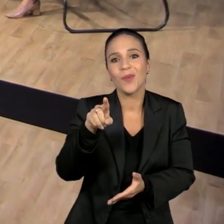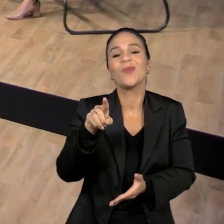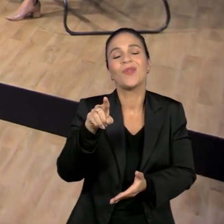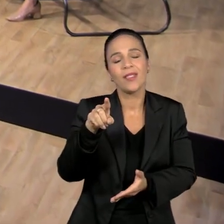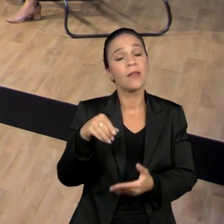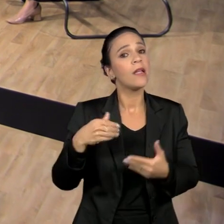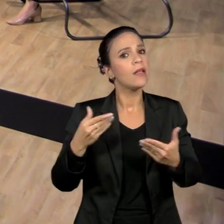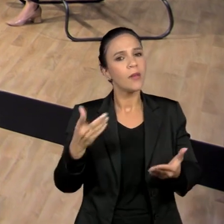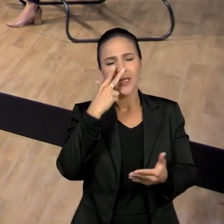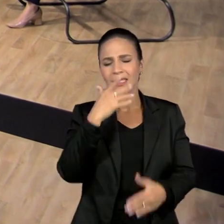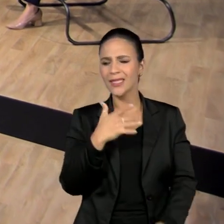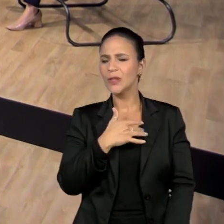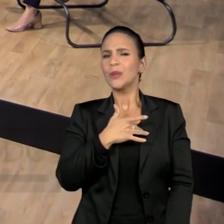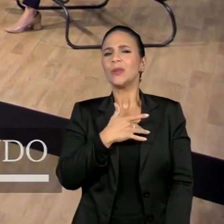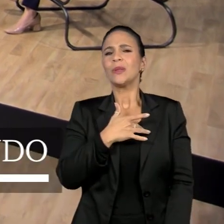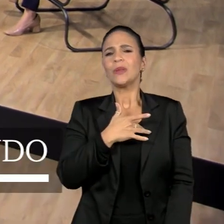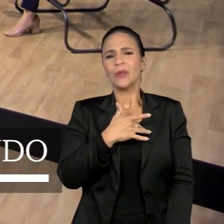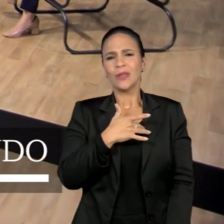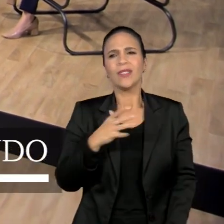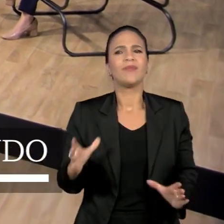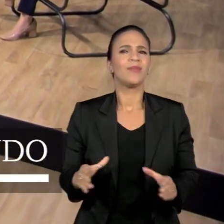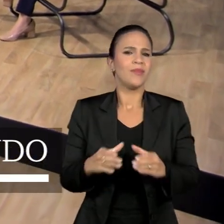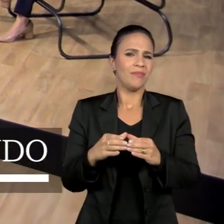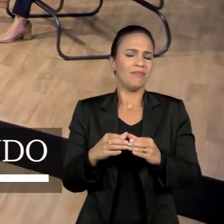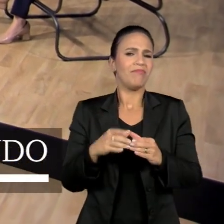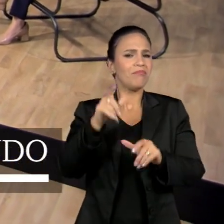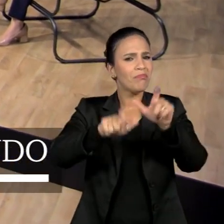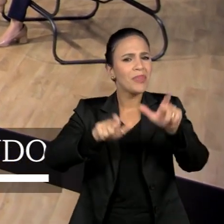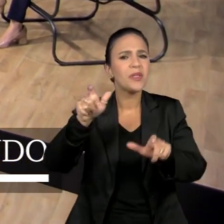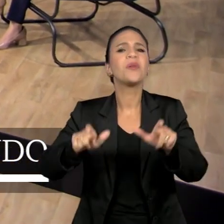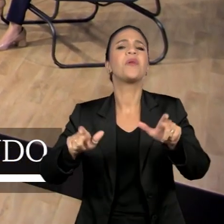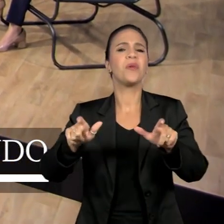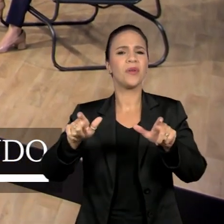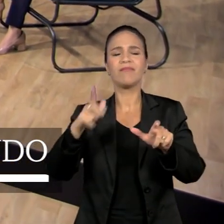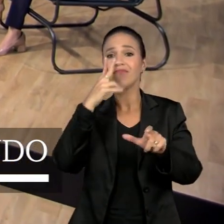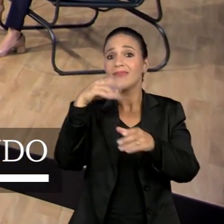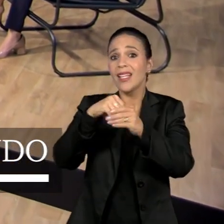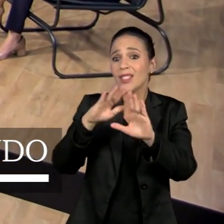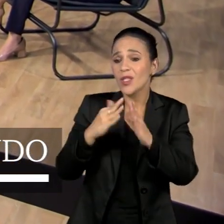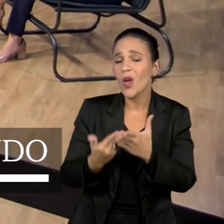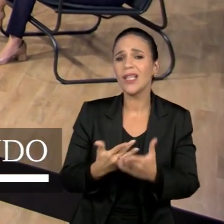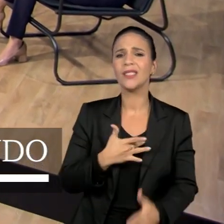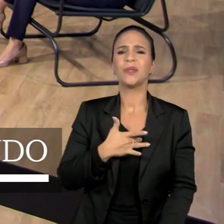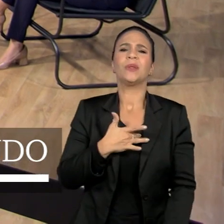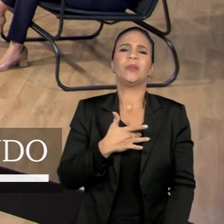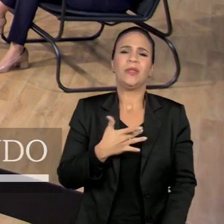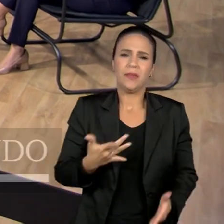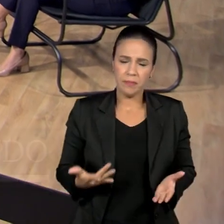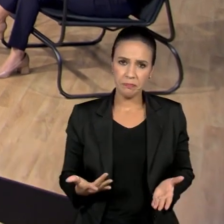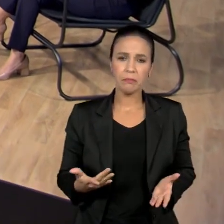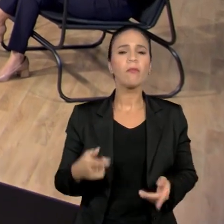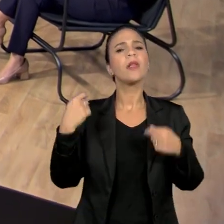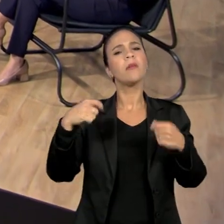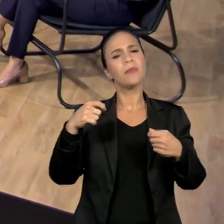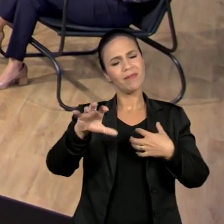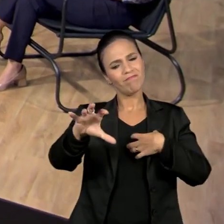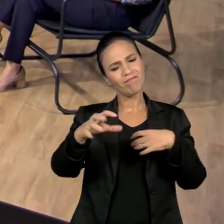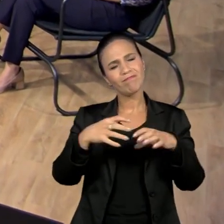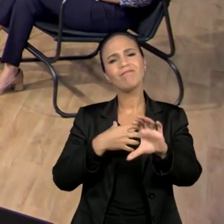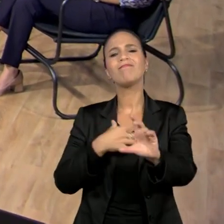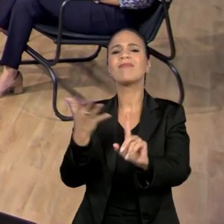vídeo dos afegãos que chegam pelo aeroporto de Guarulhos. Então, num ambiente de muito desconhecimento ainda... Só hoje, nesse momento, há